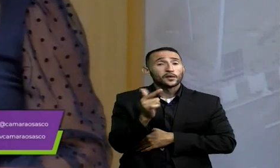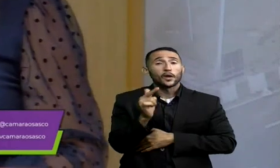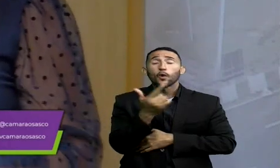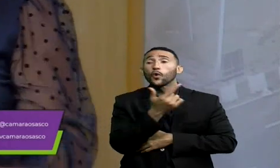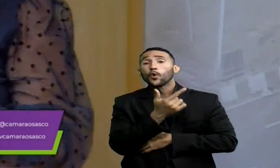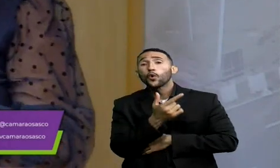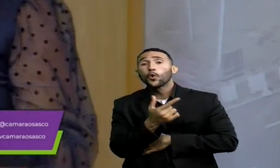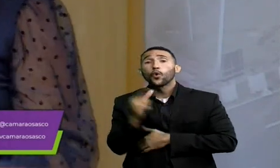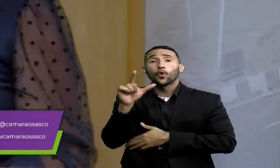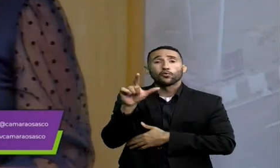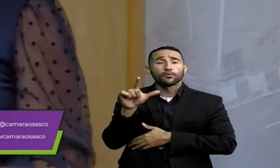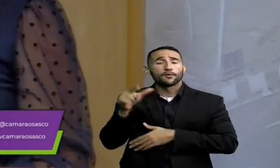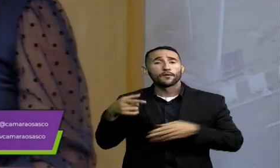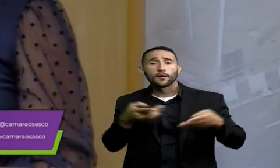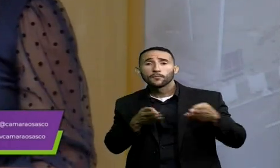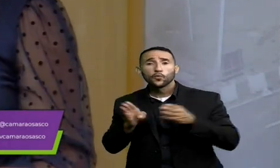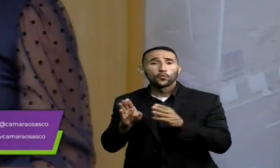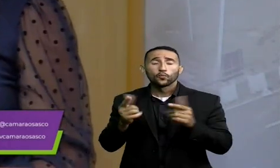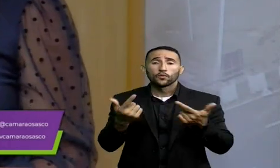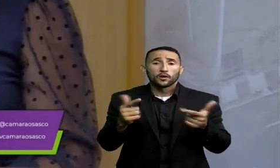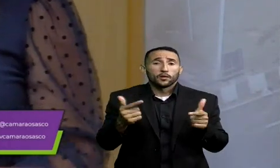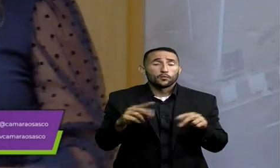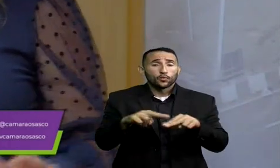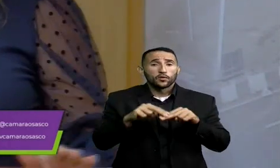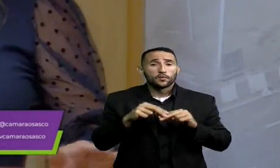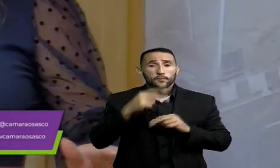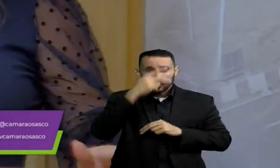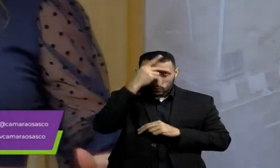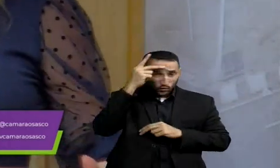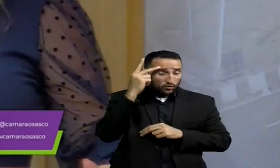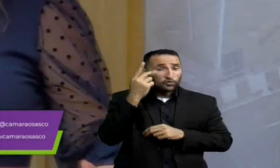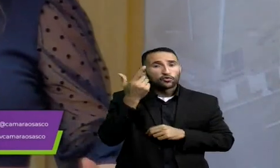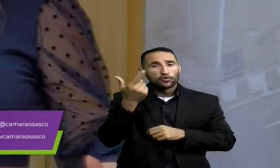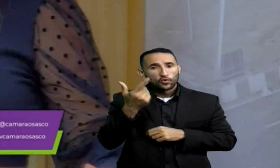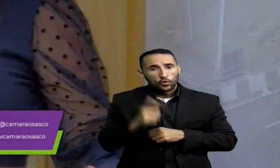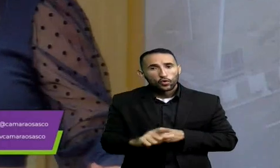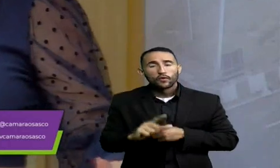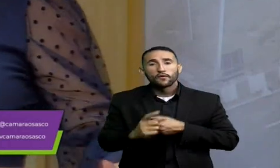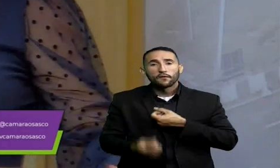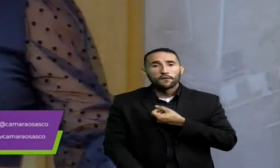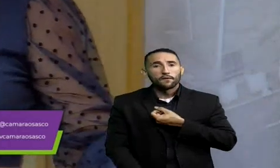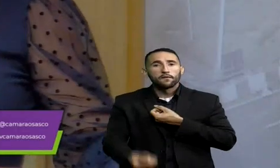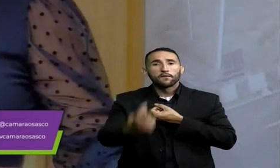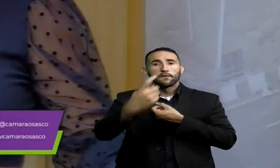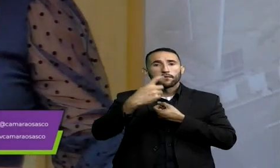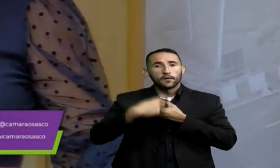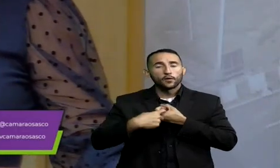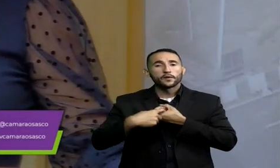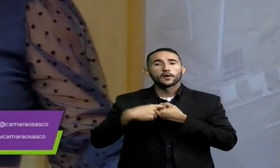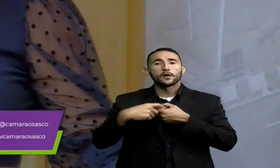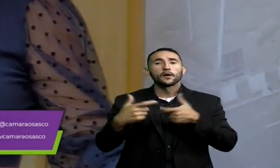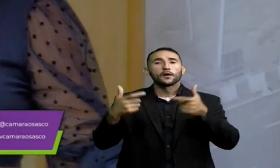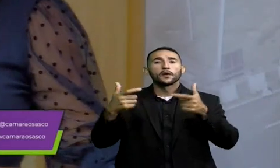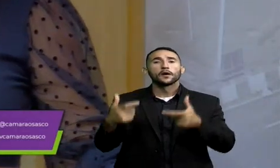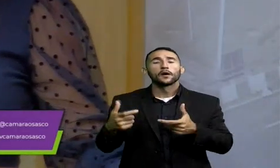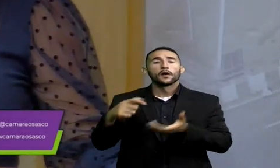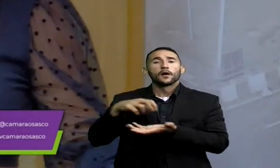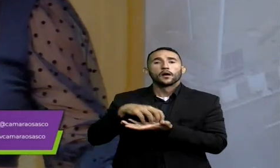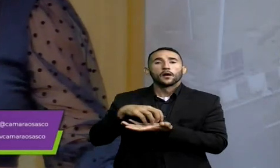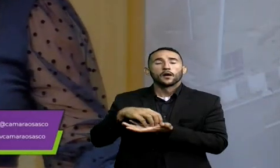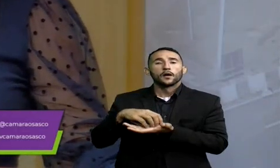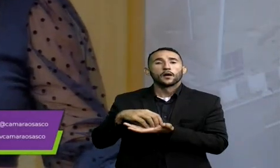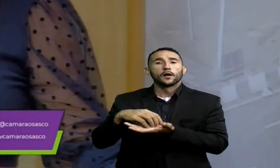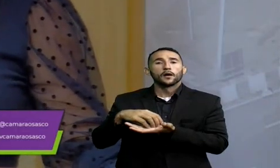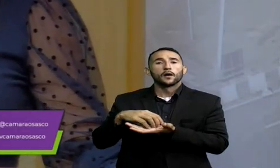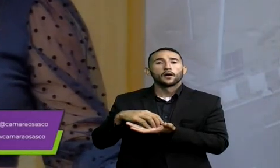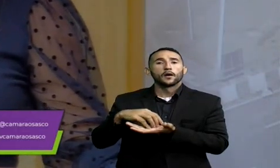Vereador Líder dessa casa as pessoas tem que voltar de novo pro primário volta pro posto vai pro